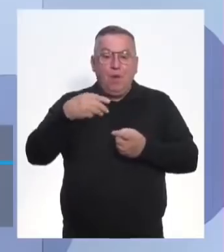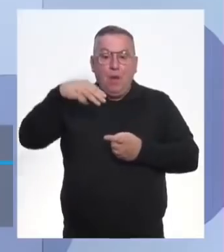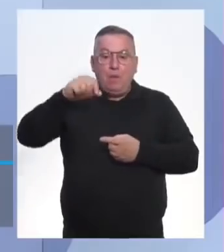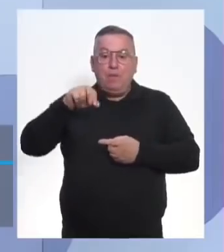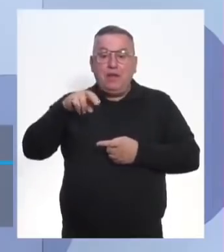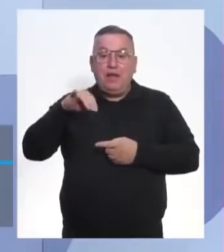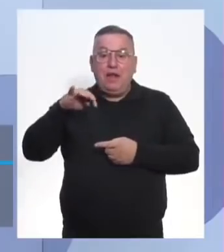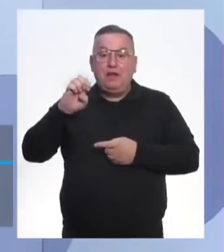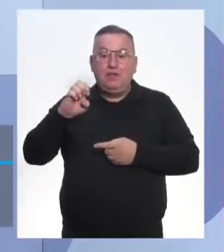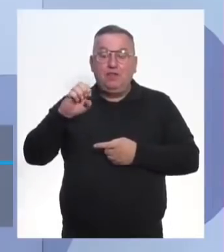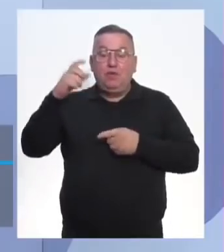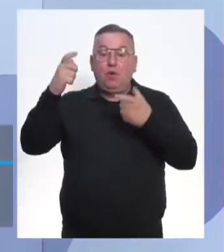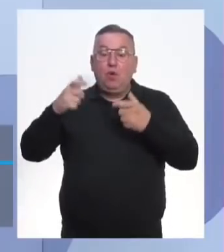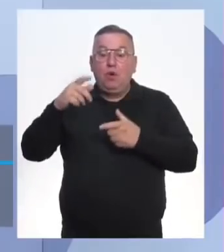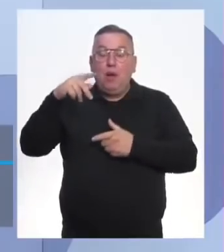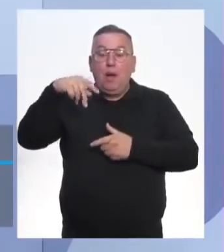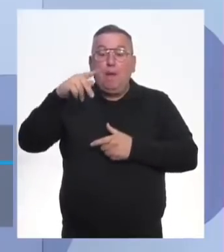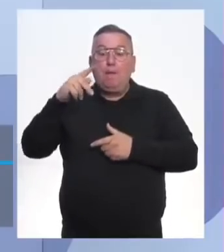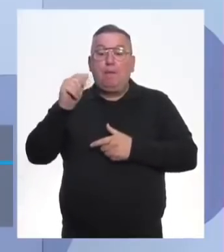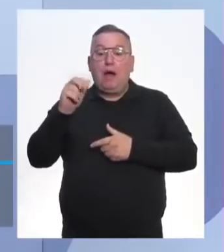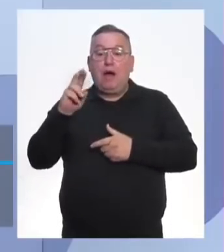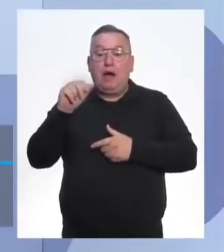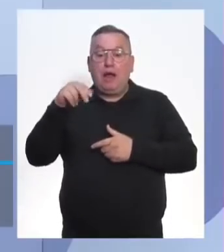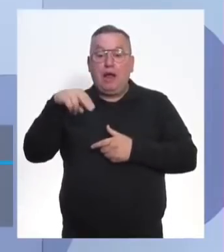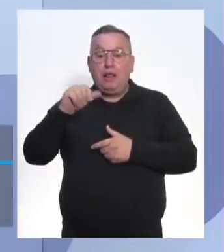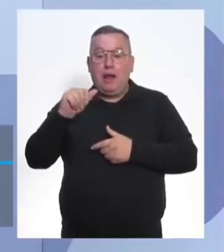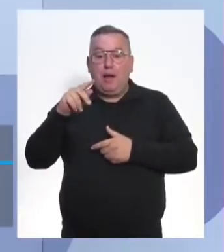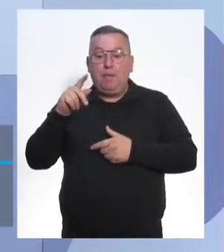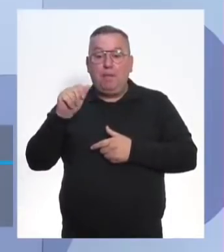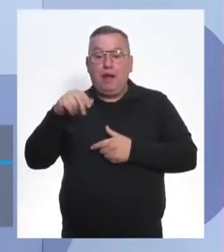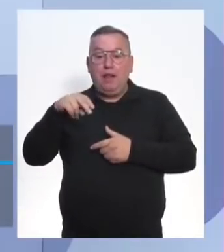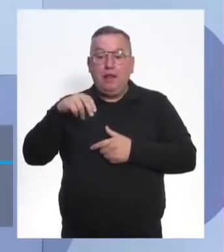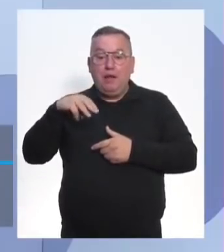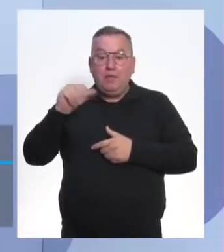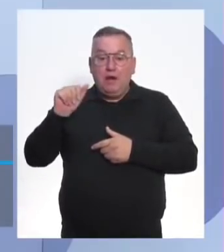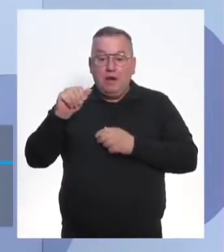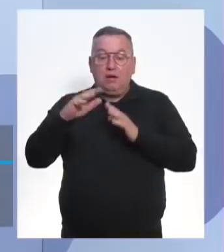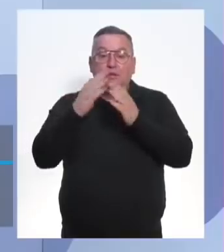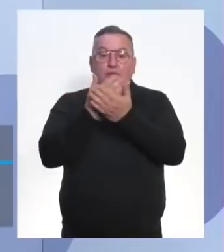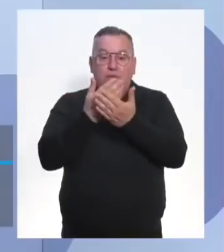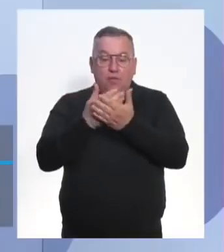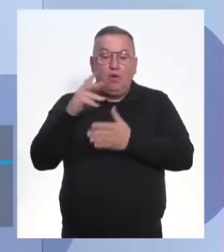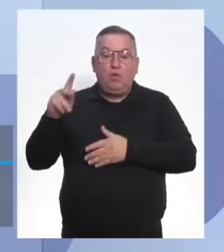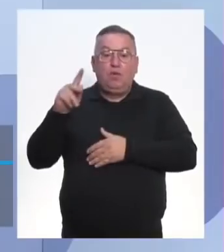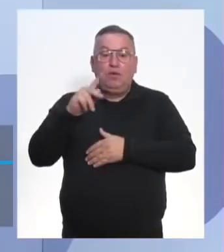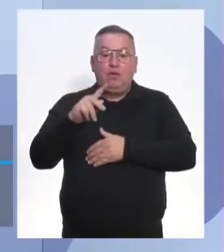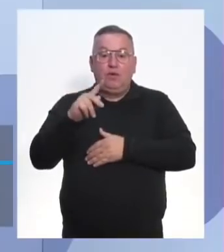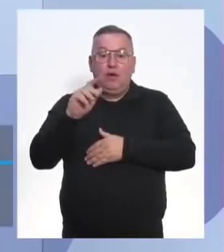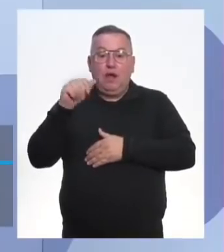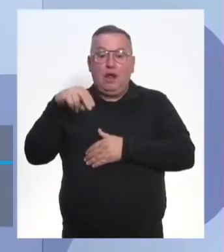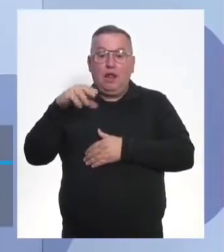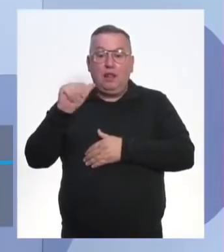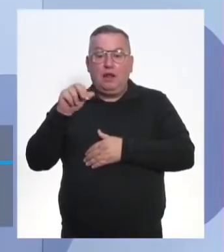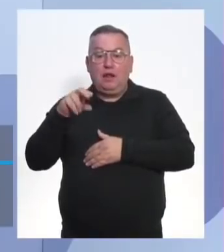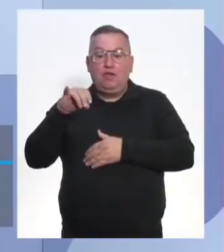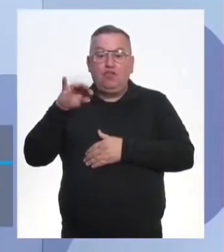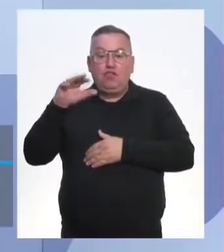do Paranapanema, Escola José Quirino Cavalcante, a professora Ana Cristina da